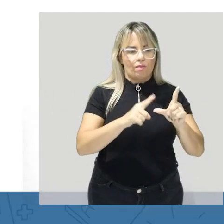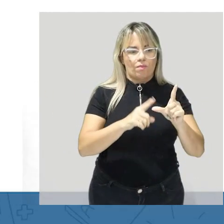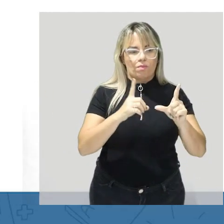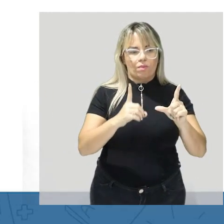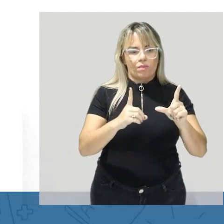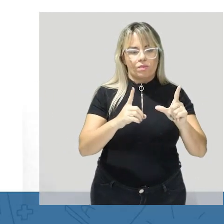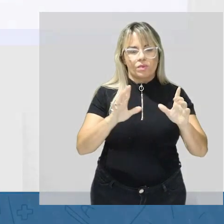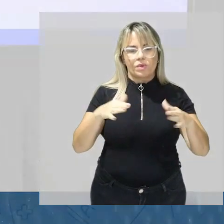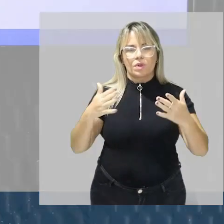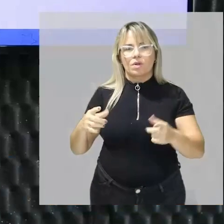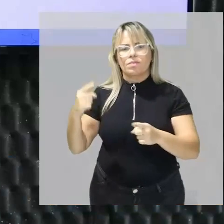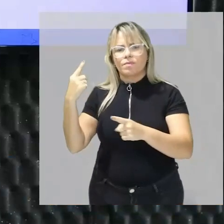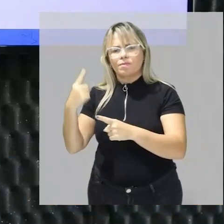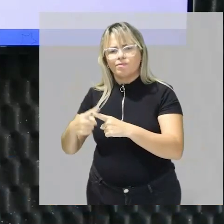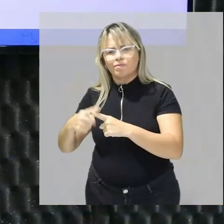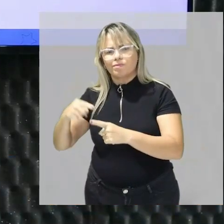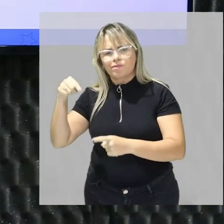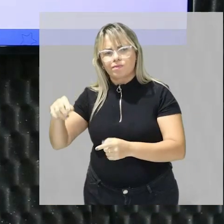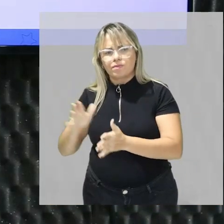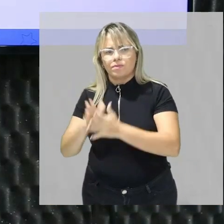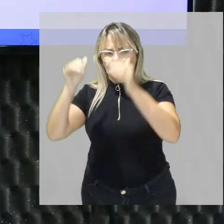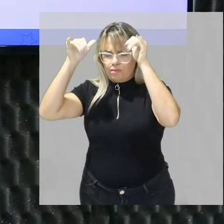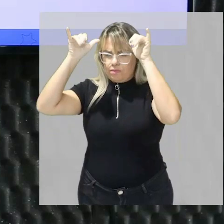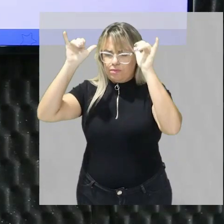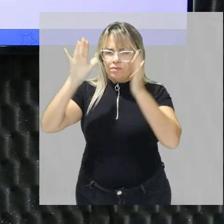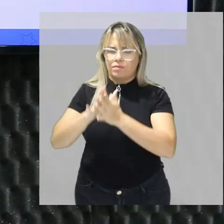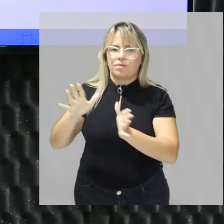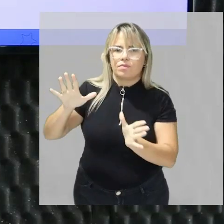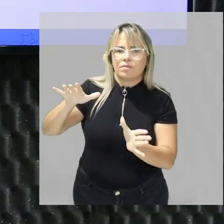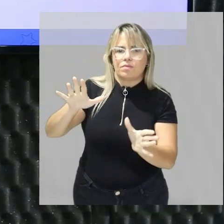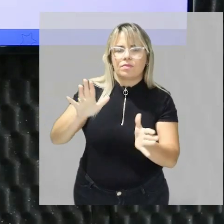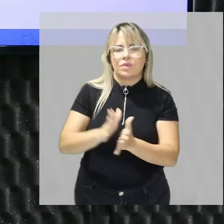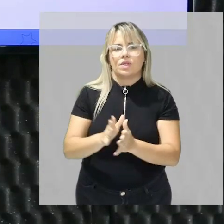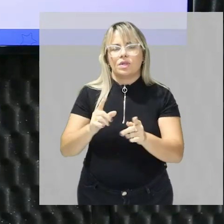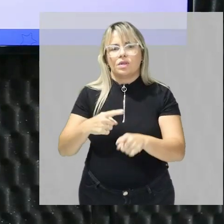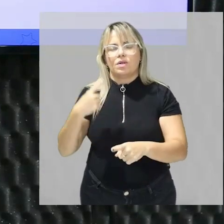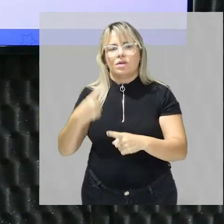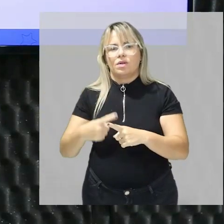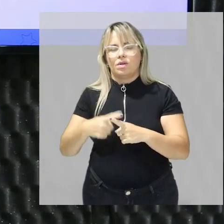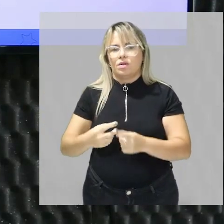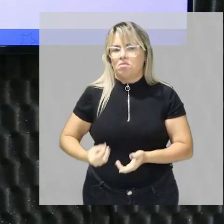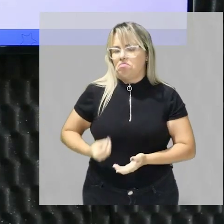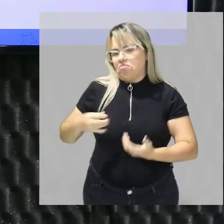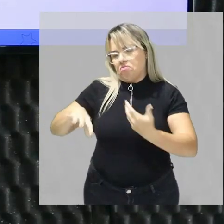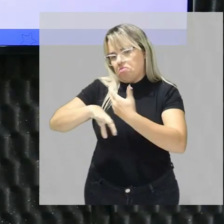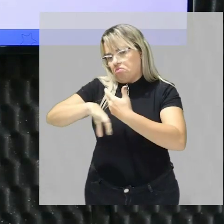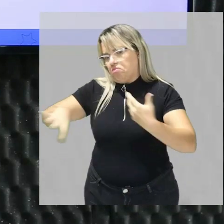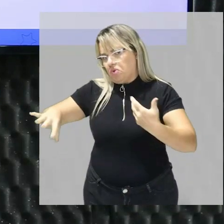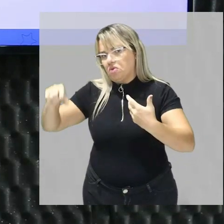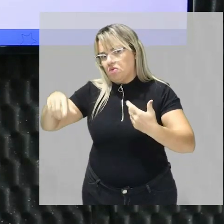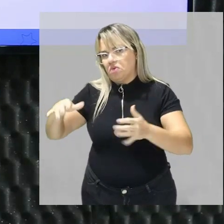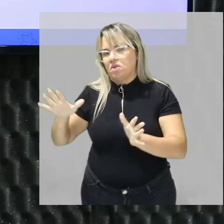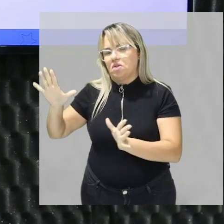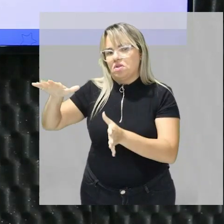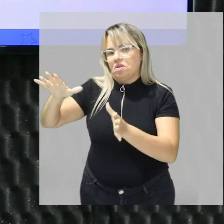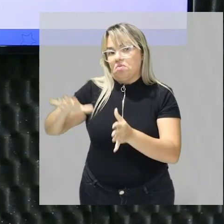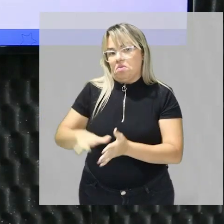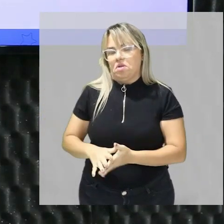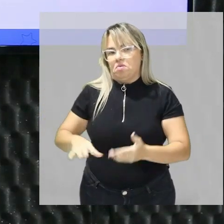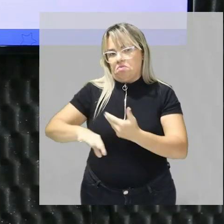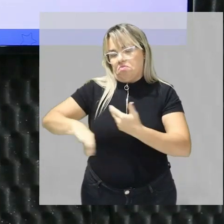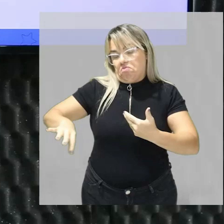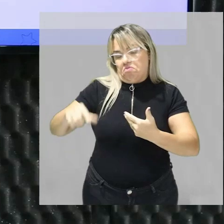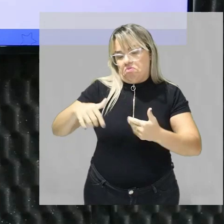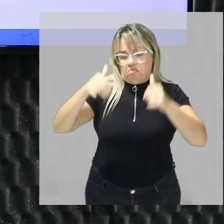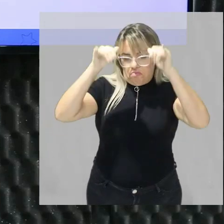que protocooperação? Vamos lá. Os búfalos podem viver separados das garças, tranquilamente.